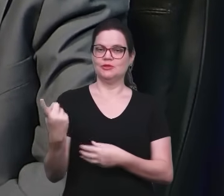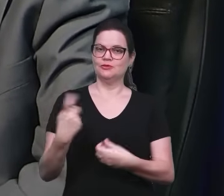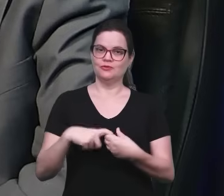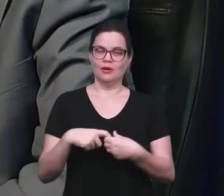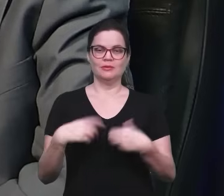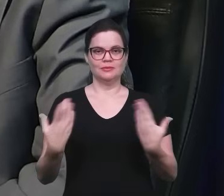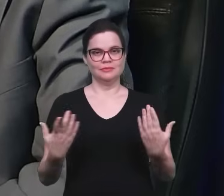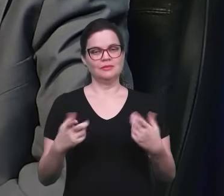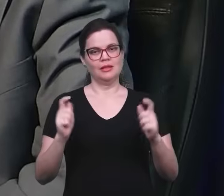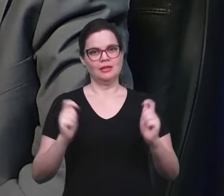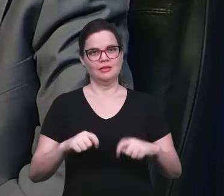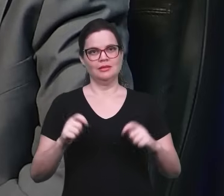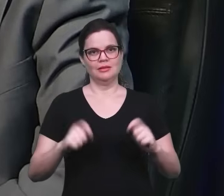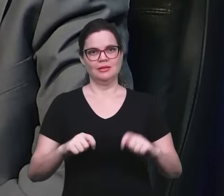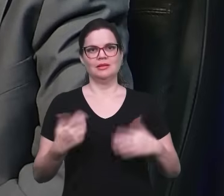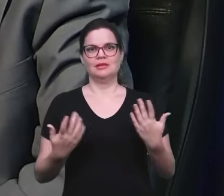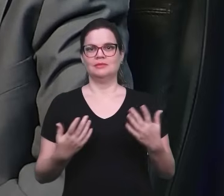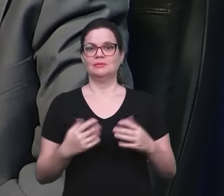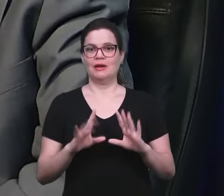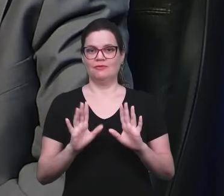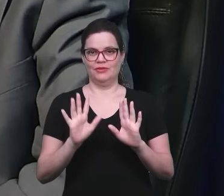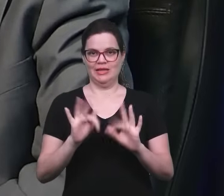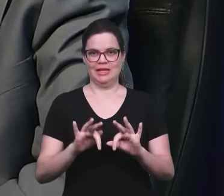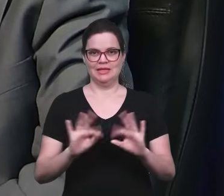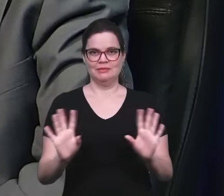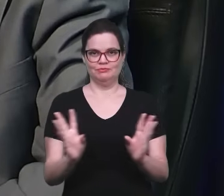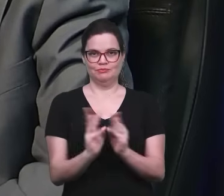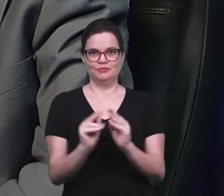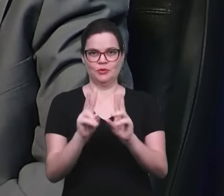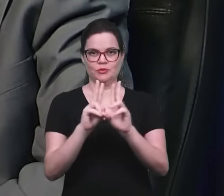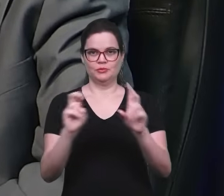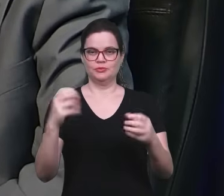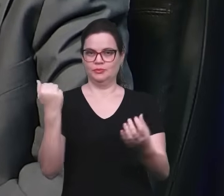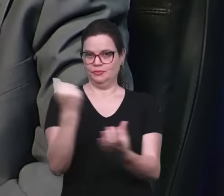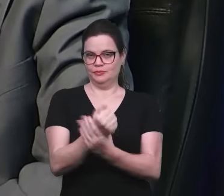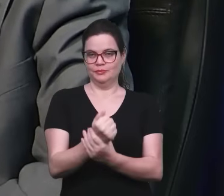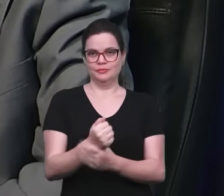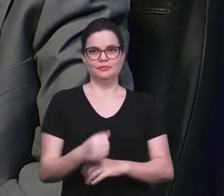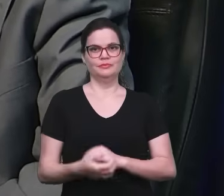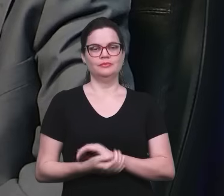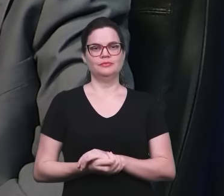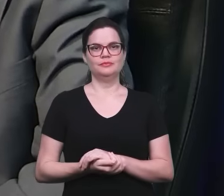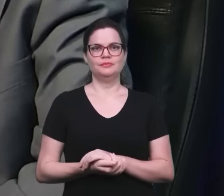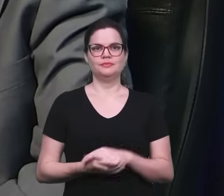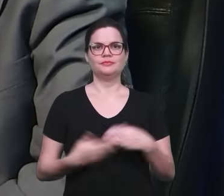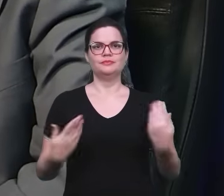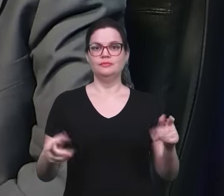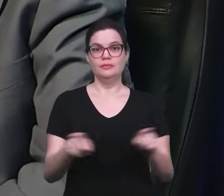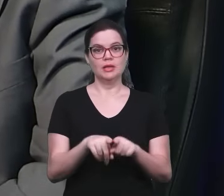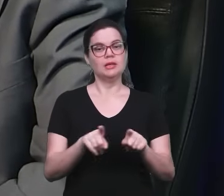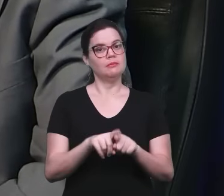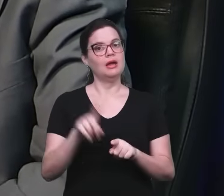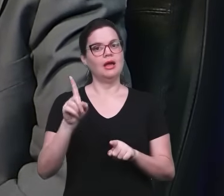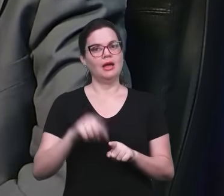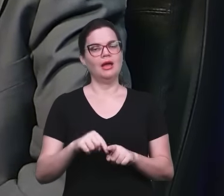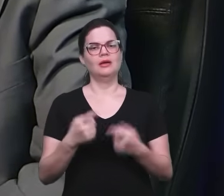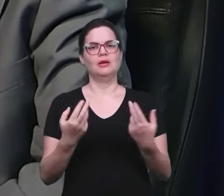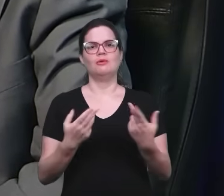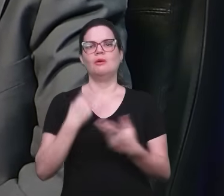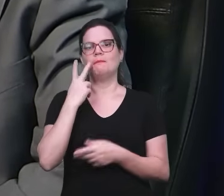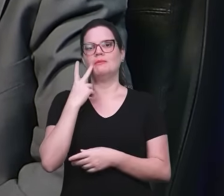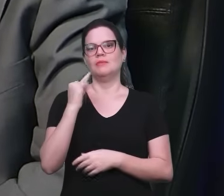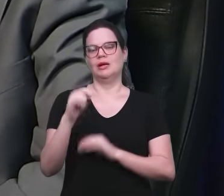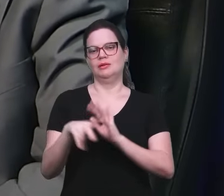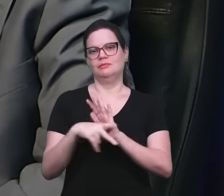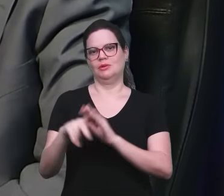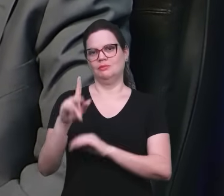quem sabe sobra um espaçozinho para fechar mais alguma coisa sobre Abraão, que é tido também na palavra como o pai da fé,